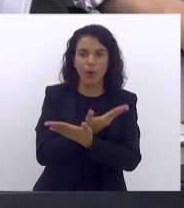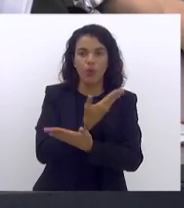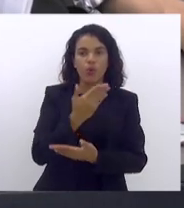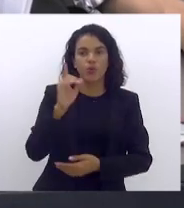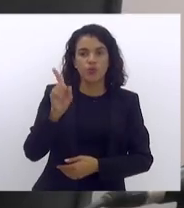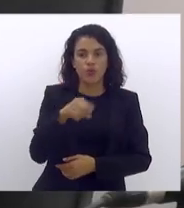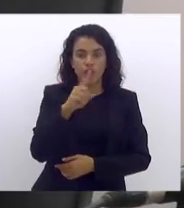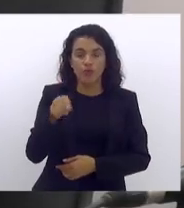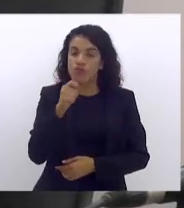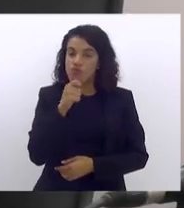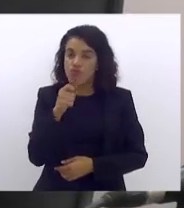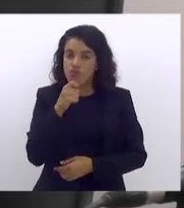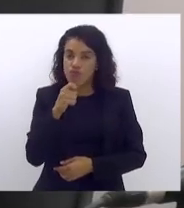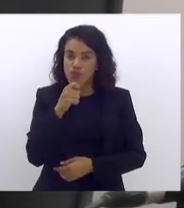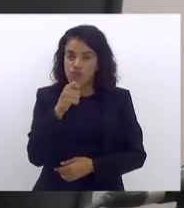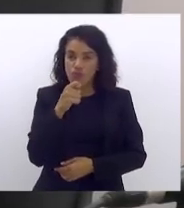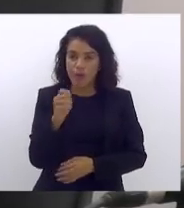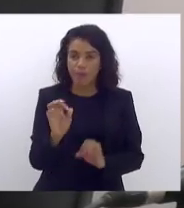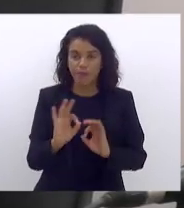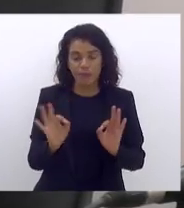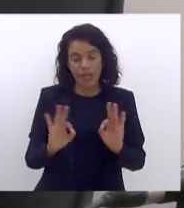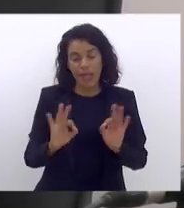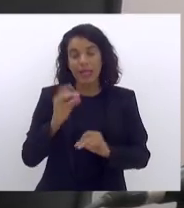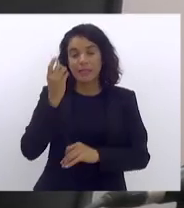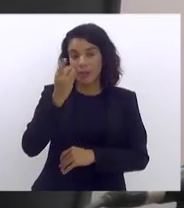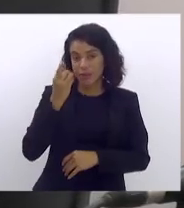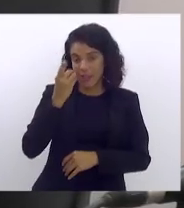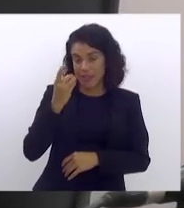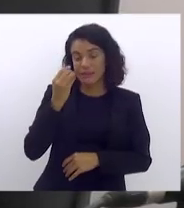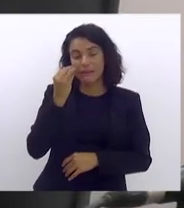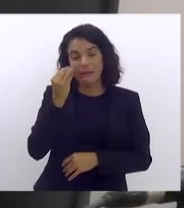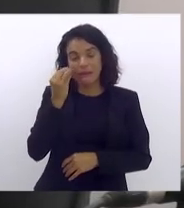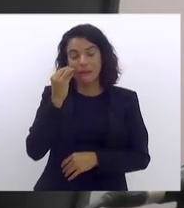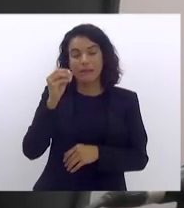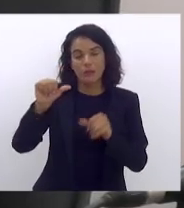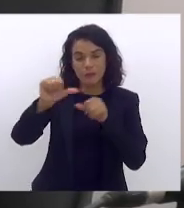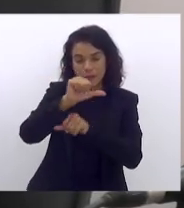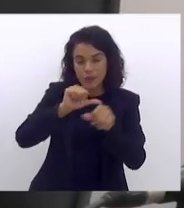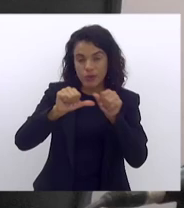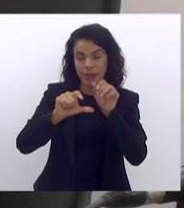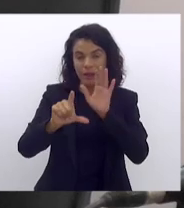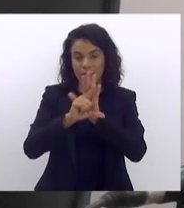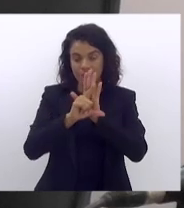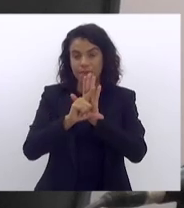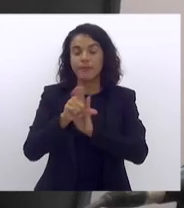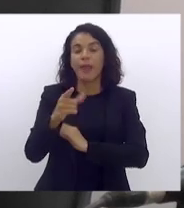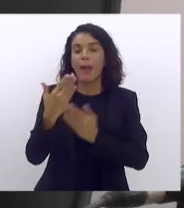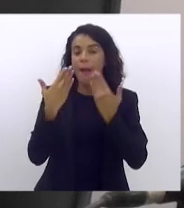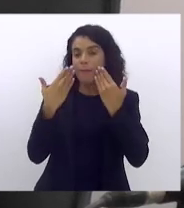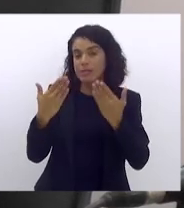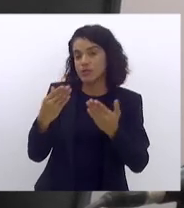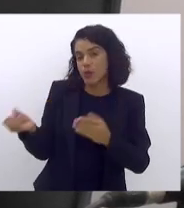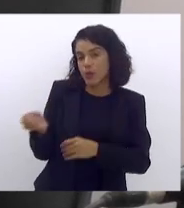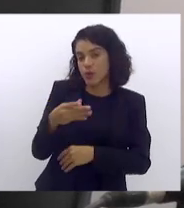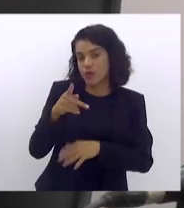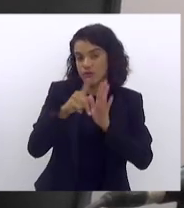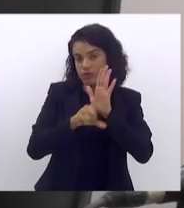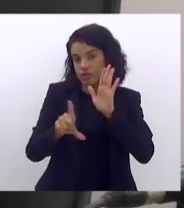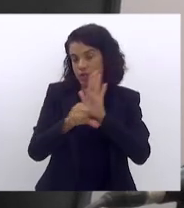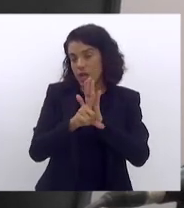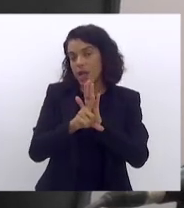Não aconteceu a derrubada do veto. A deputada Dani, para corrigir e fazer valer a lei, apresentou um novo PL apenas